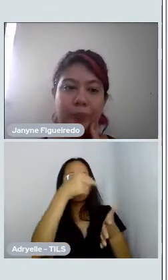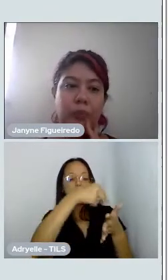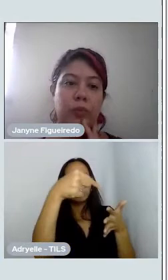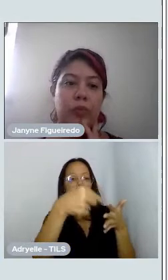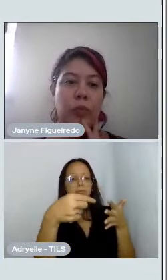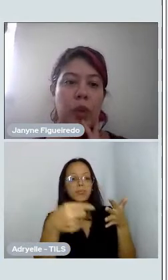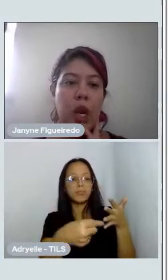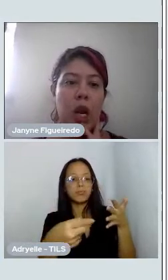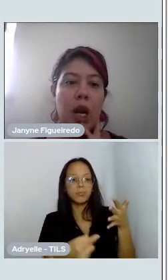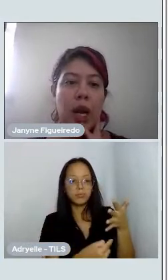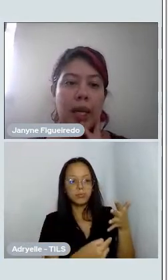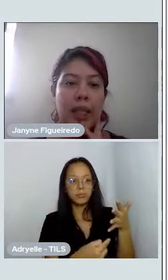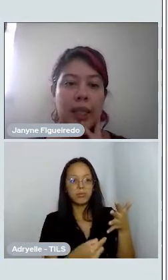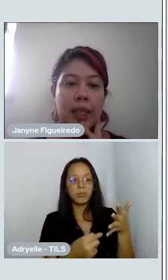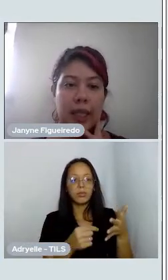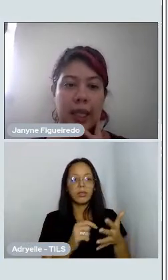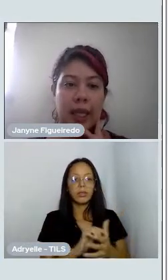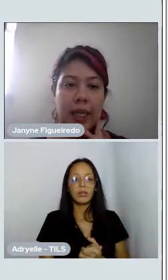elencados